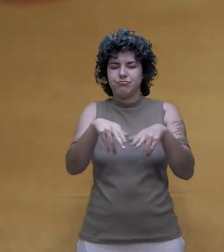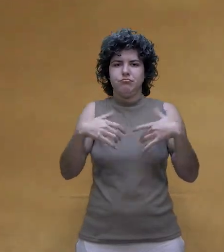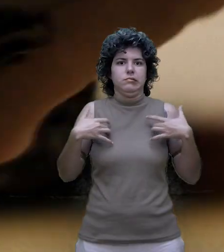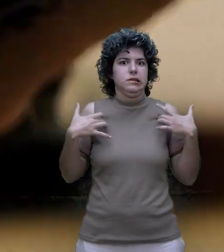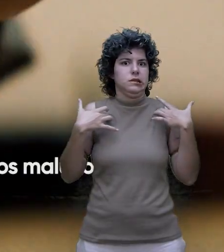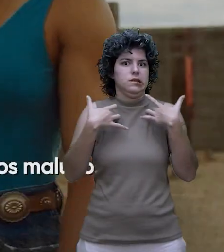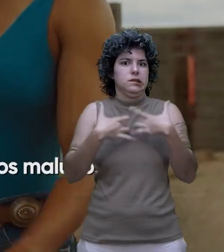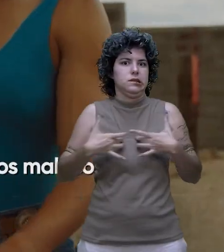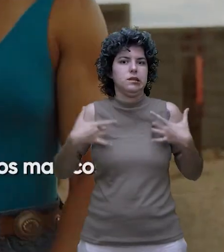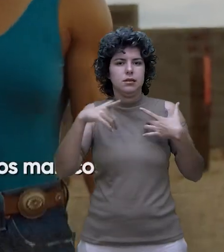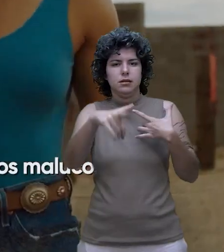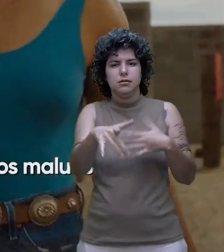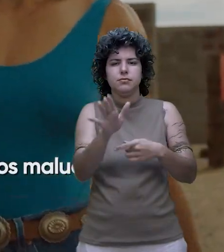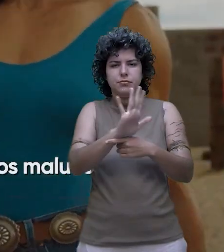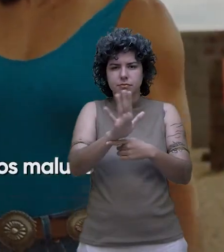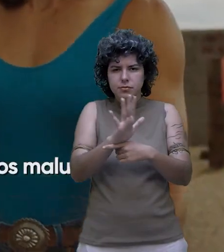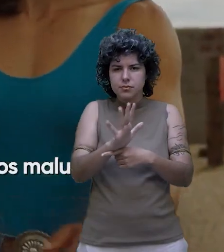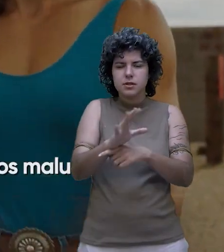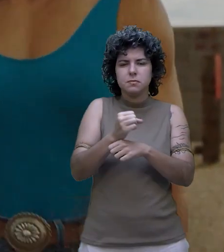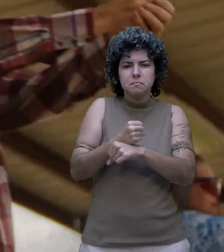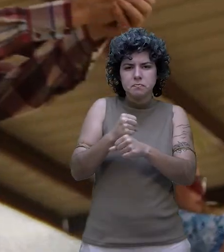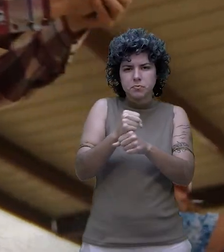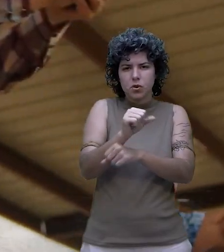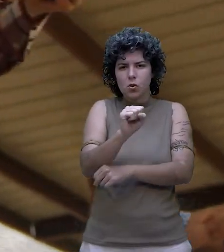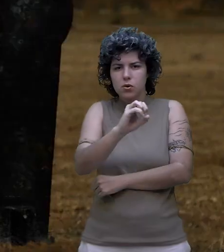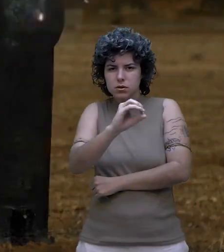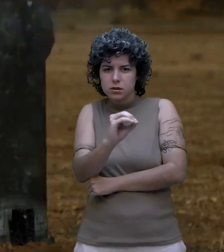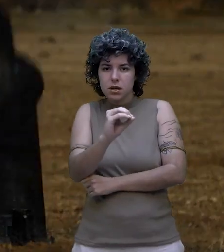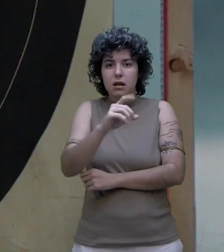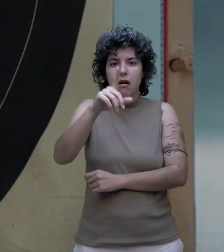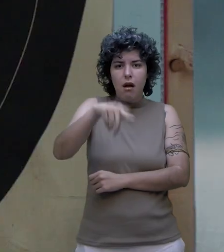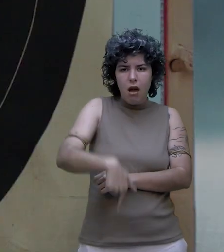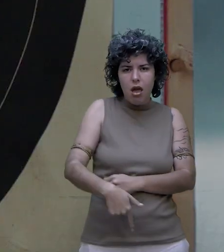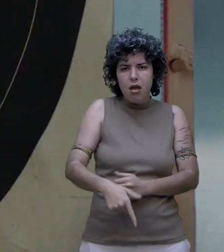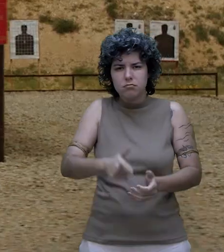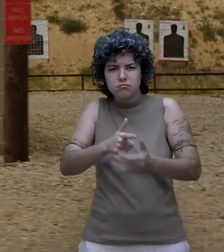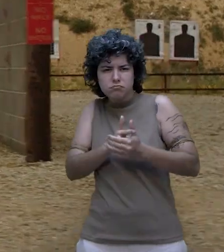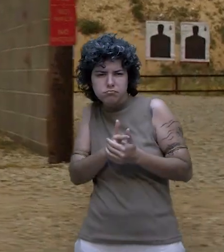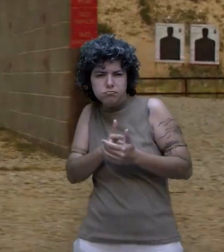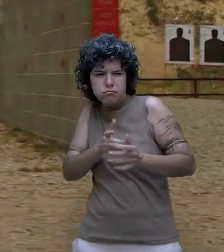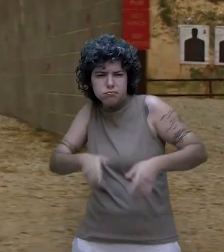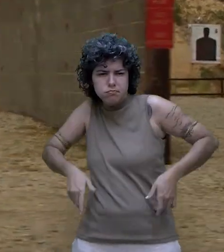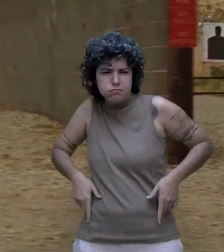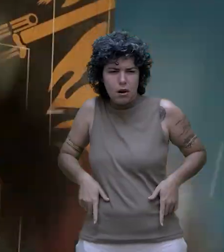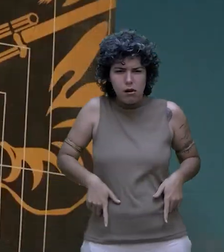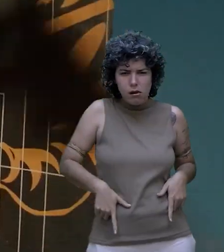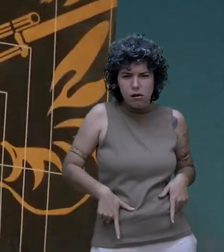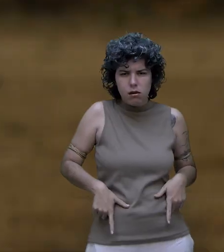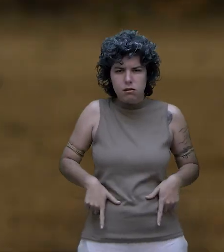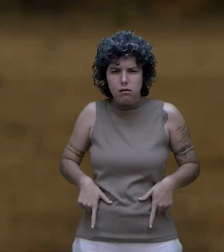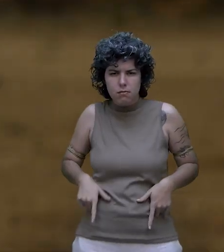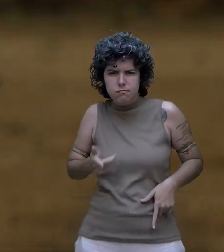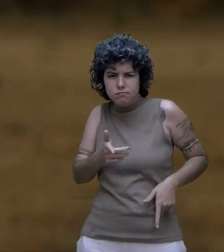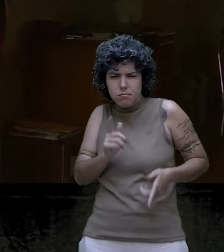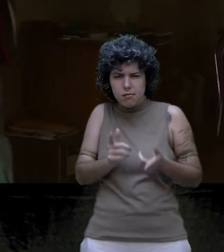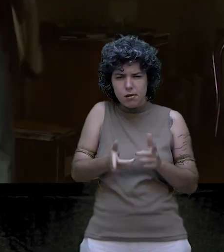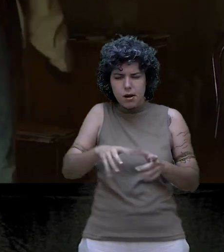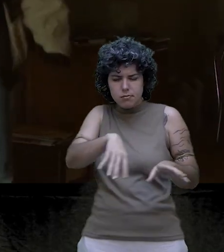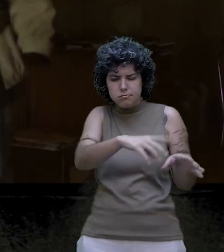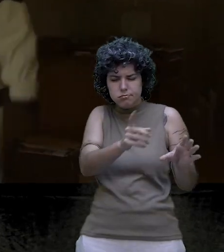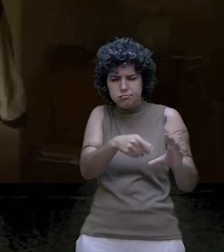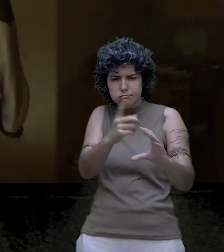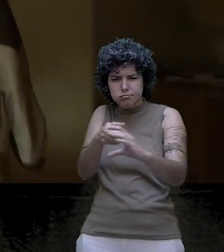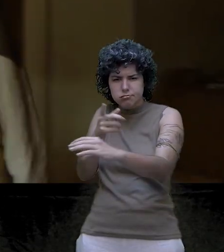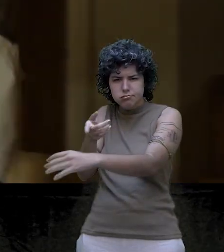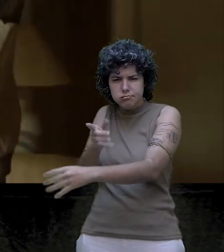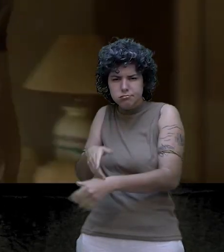Esse filme dos anos 80 é faroeste LGBTQIAPN+. Com direito a Kristen Stewart